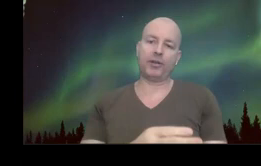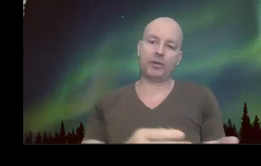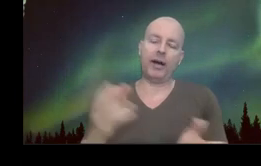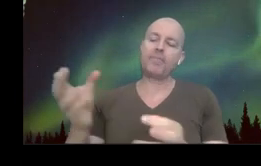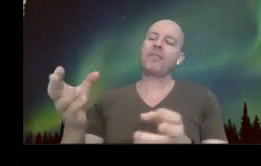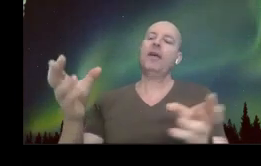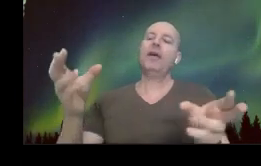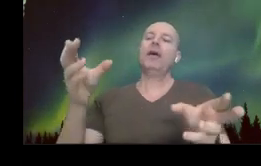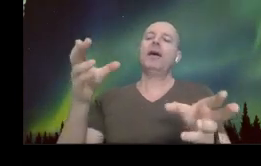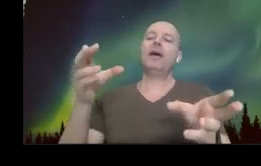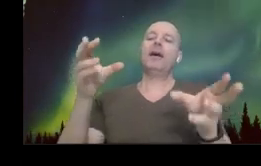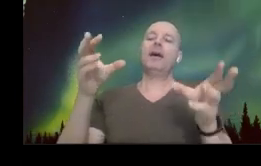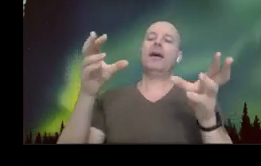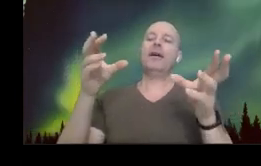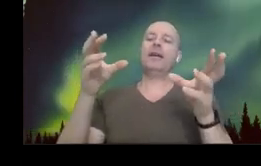tivesse viva, mas não está.